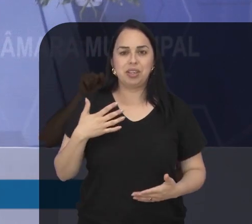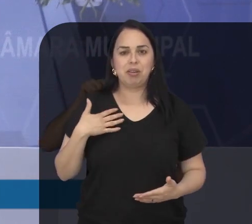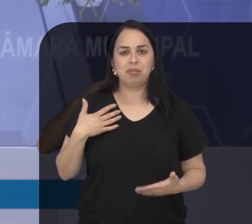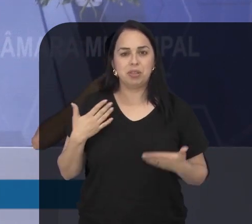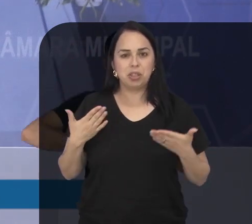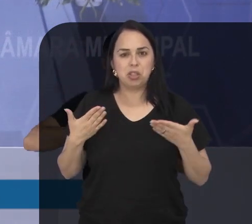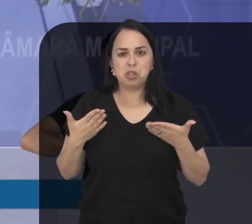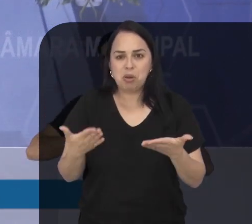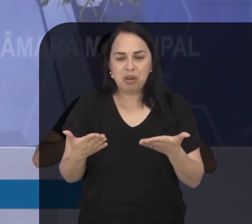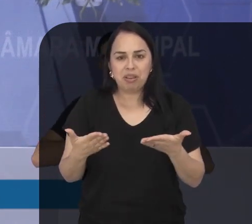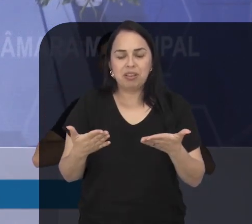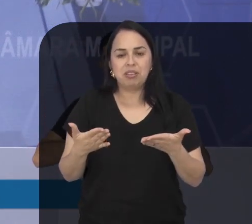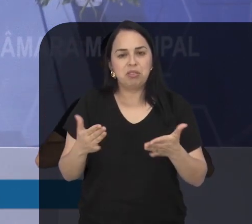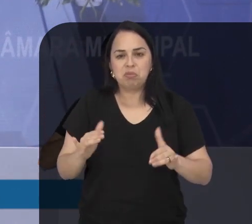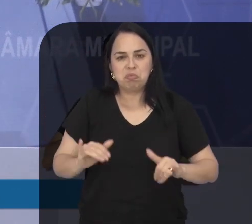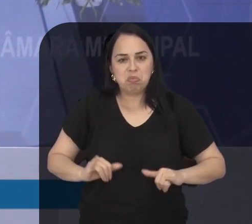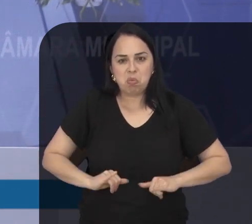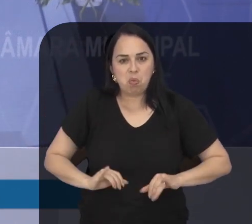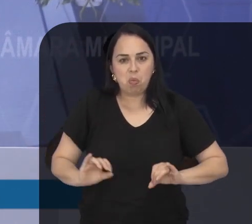por muito sofrimento.